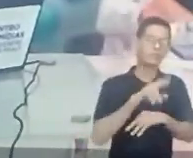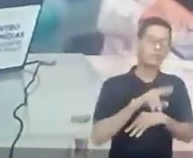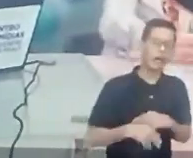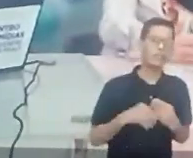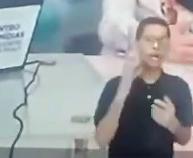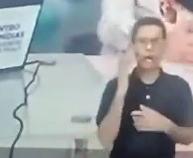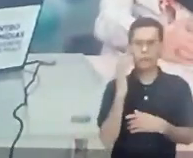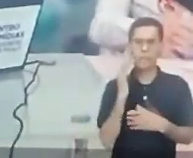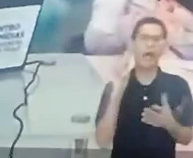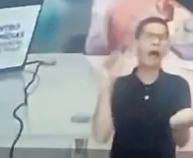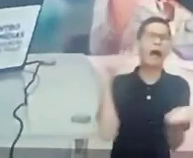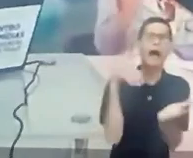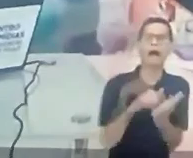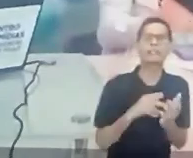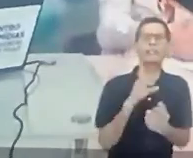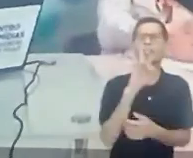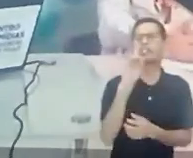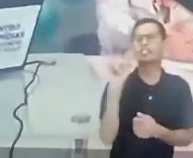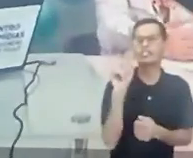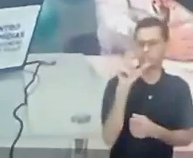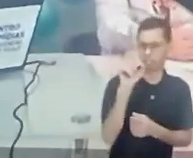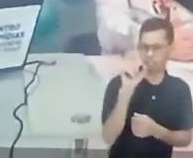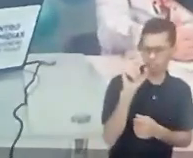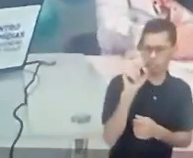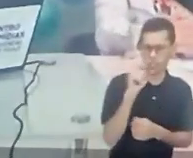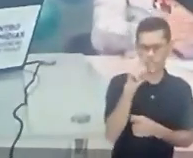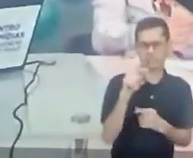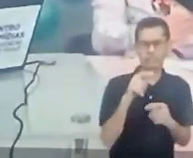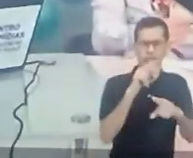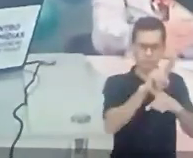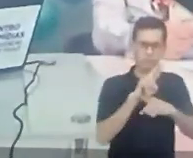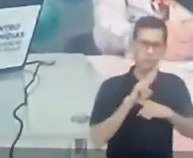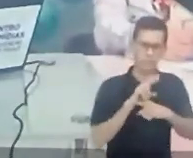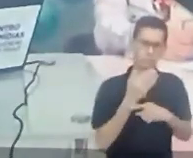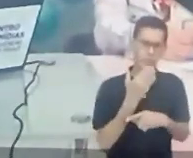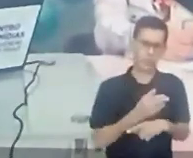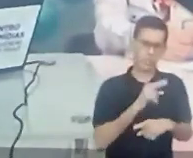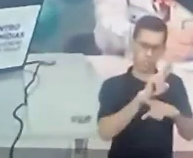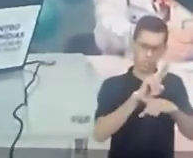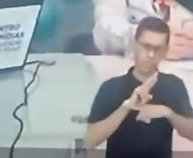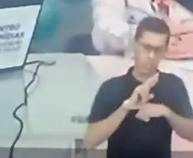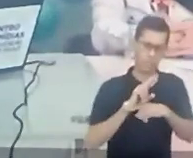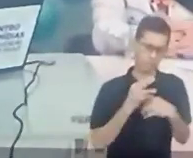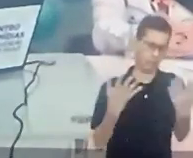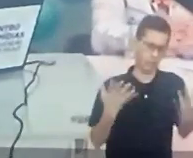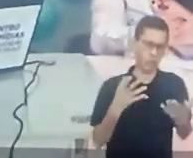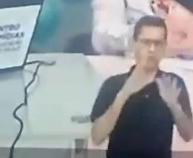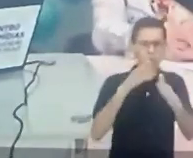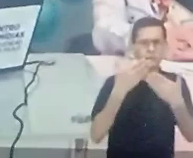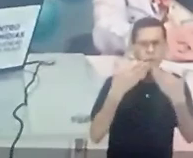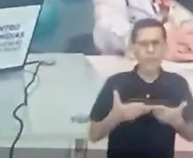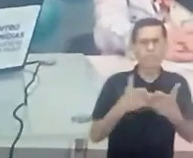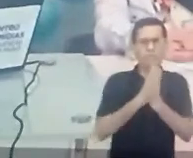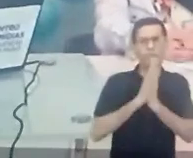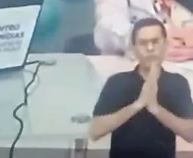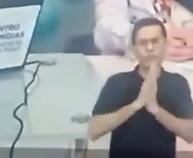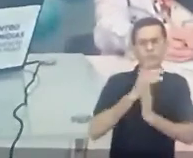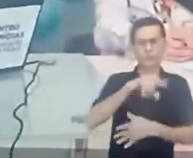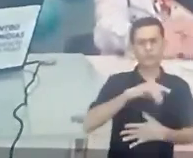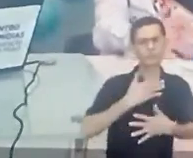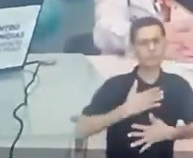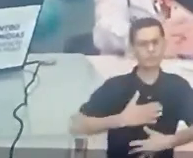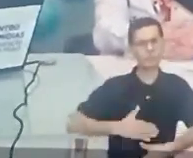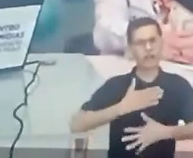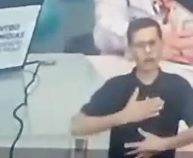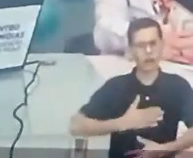dia 10 para solicitar recurso, até o dia 11 para poder fazer inscrição. Então, a gente pede um pouco de calma, um pouco de cautela mesmo para